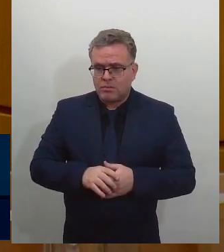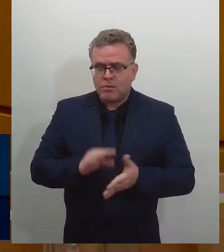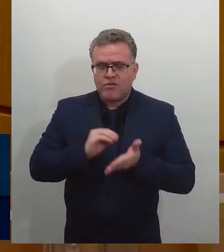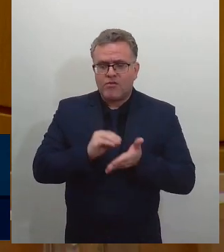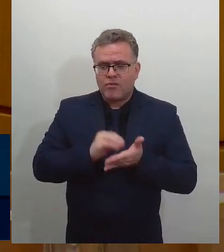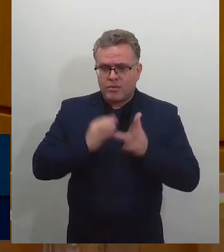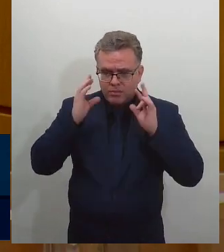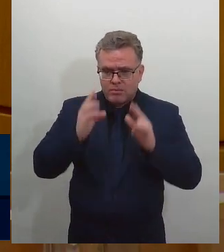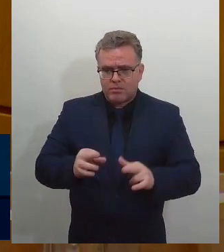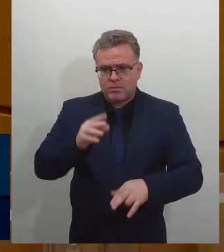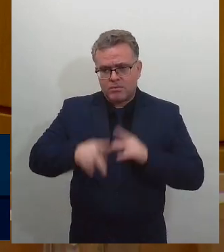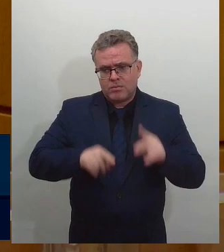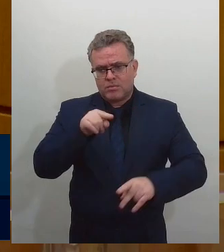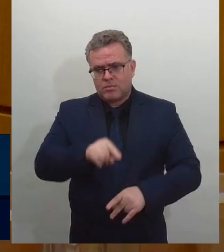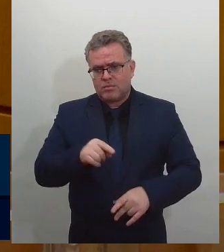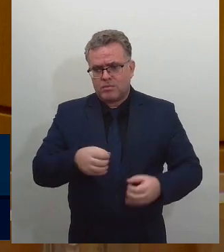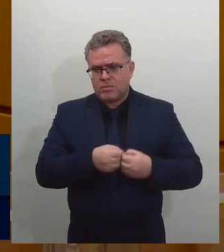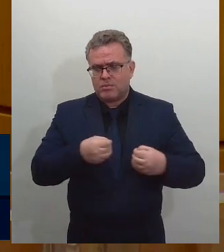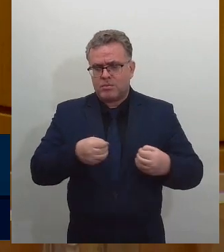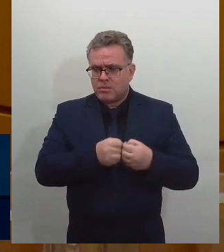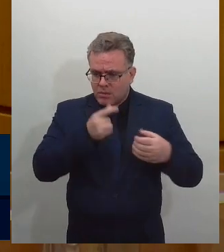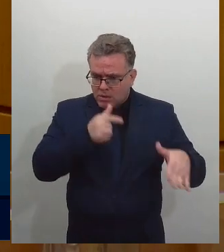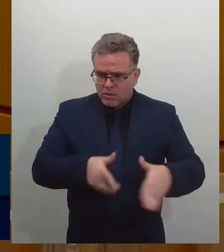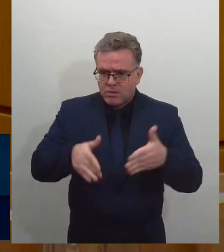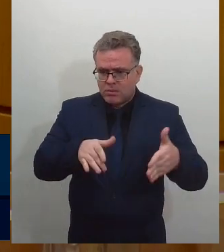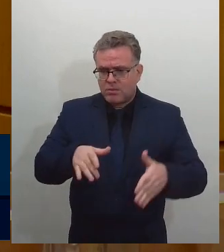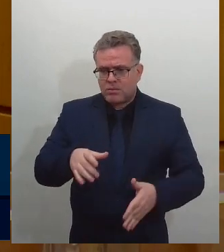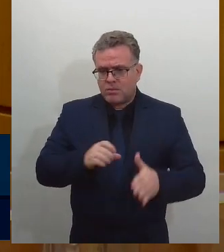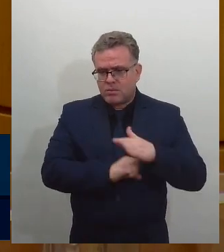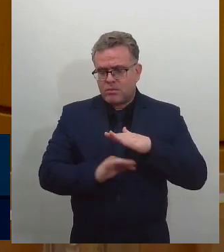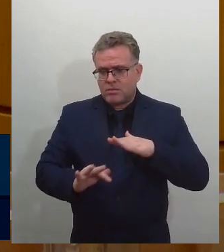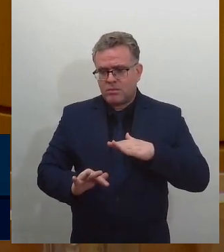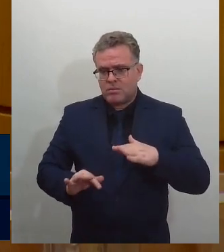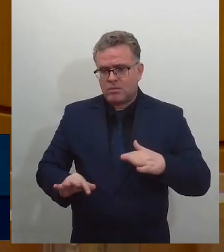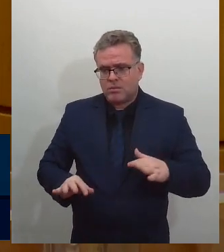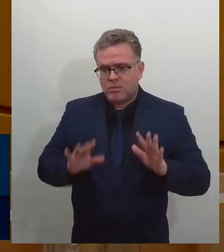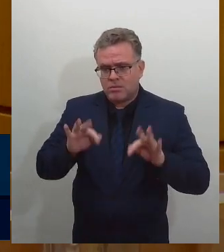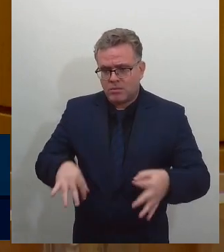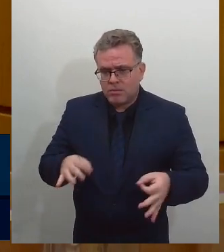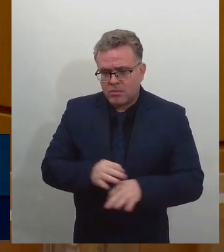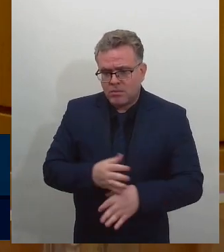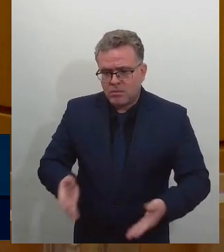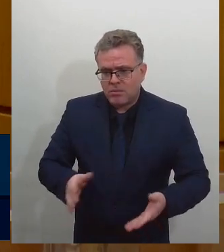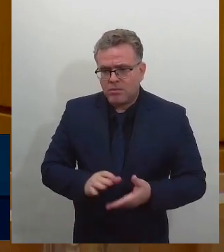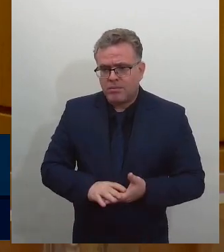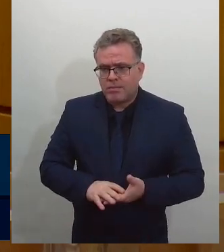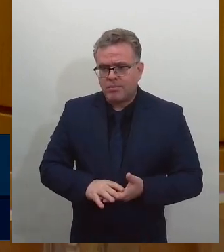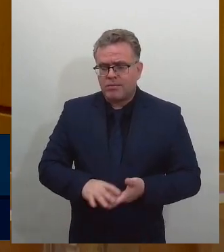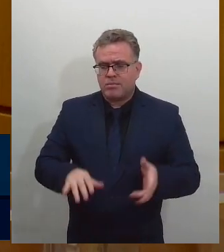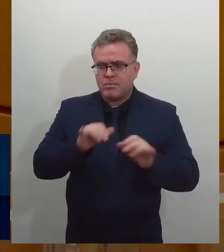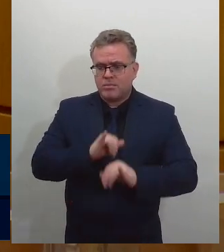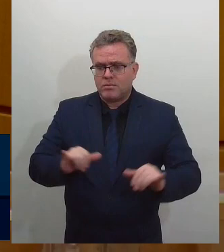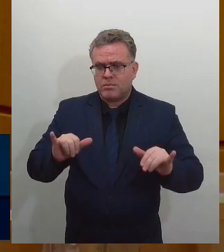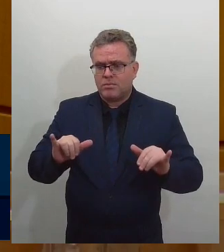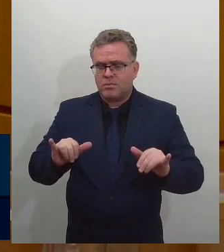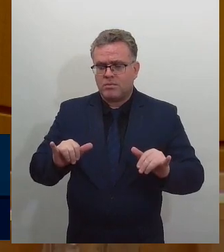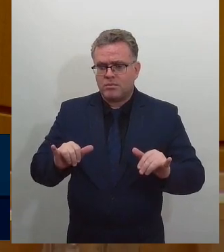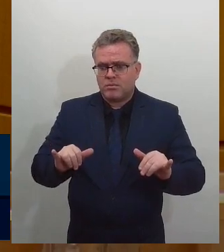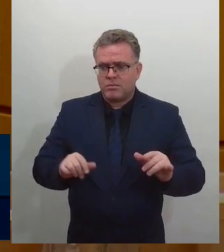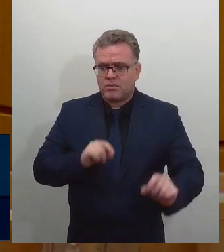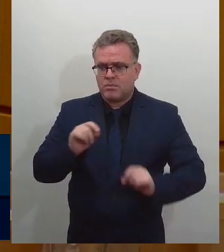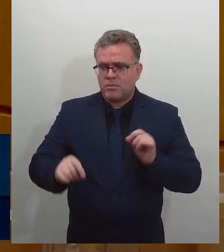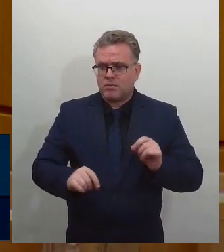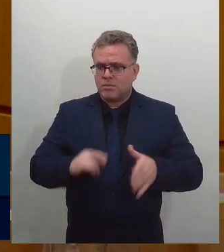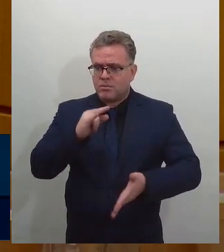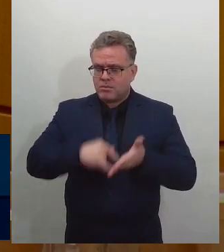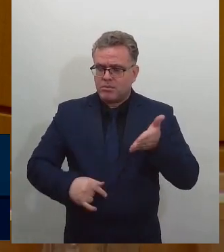margens do Rio São Francisco. E eu vou concluir, senhor presidente, dizendo a vocês que eu tenho um documento lá em casa do